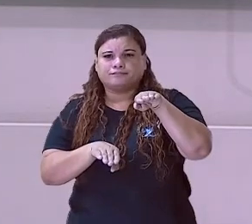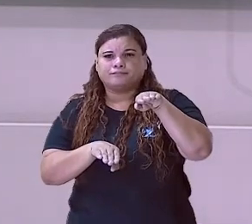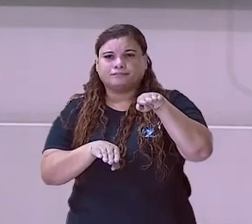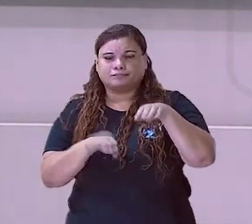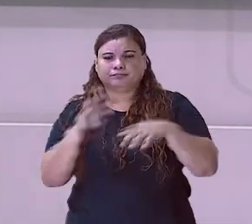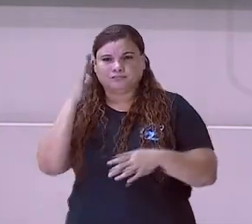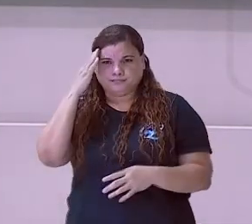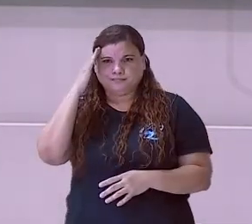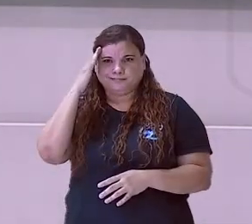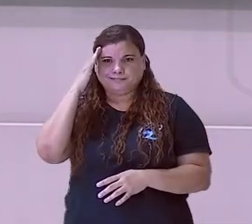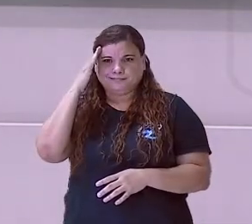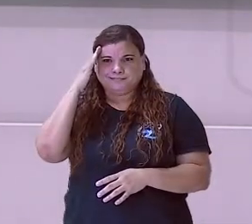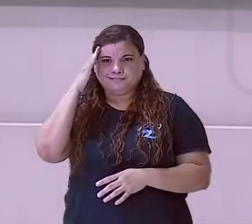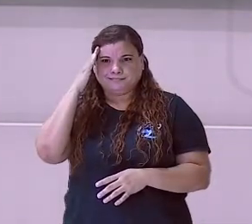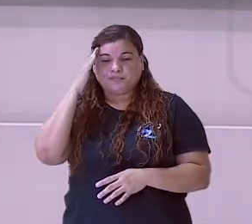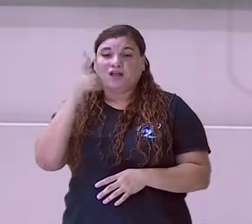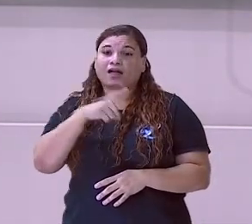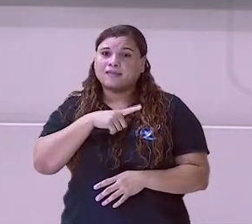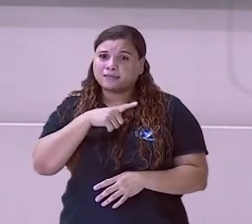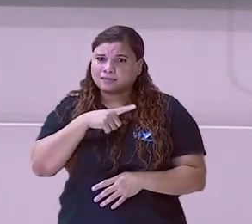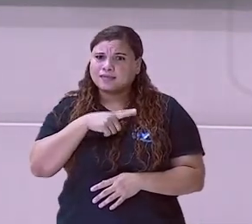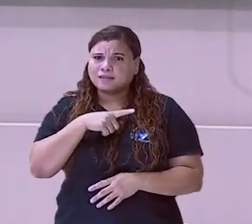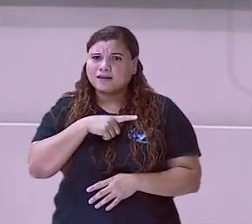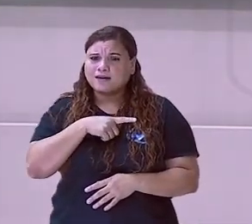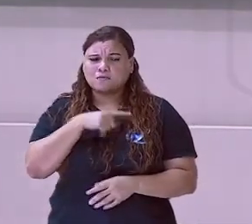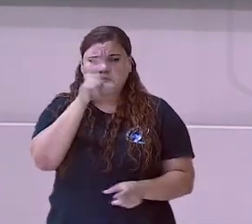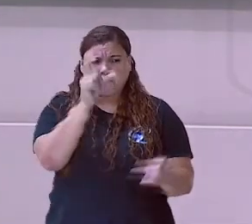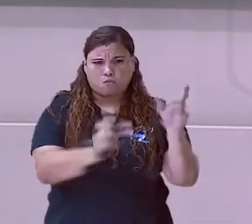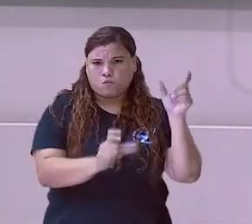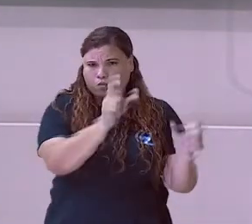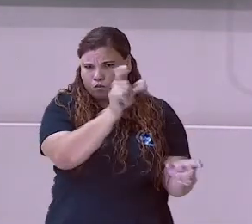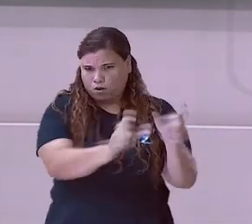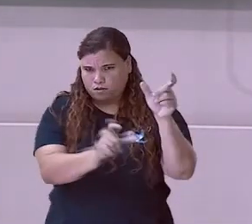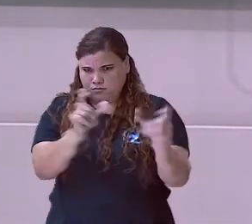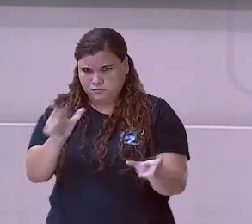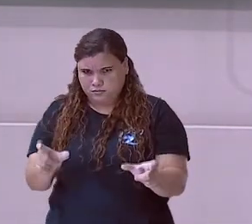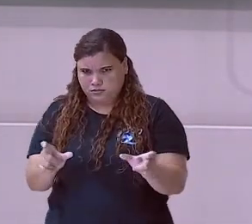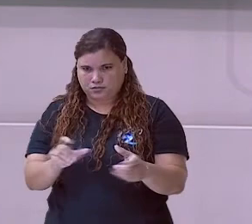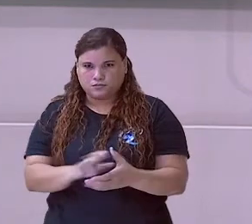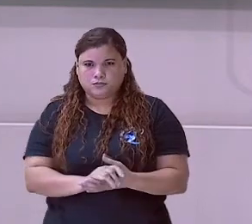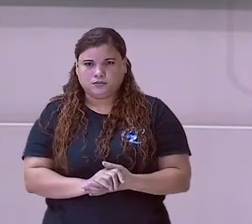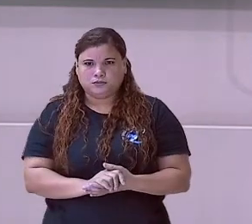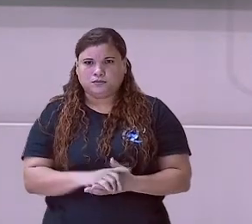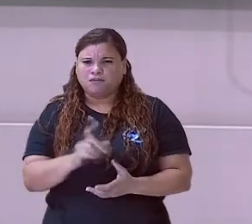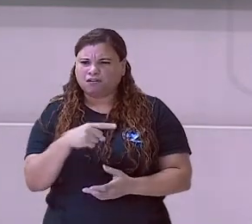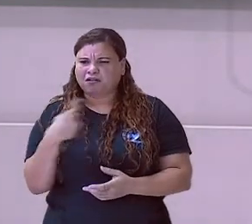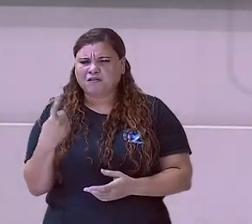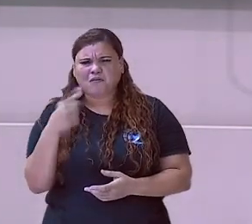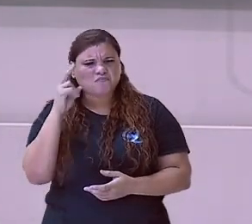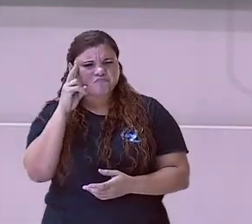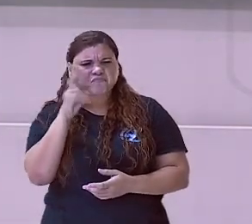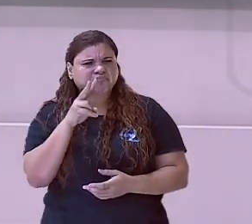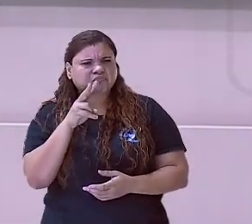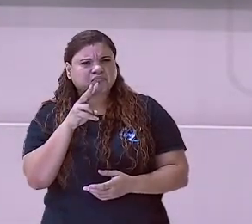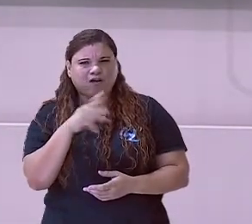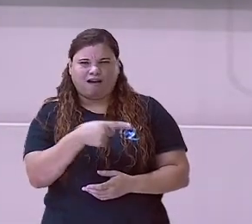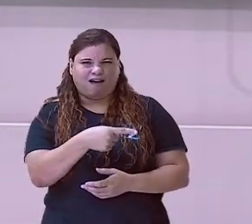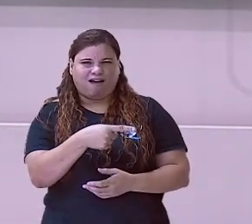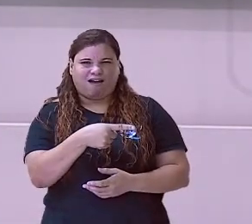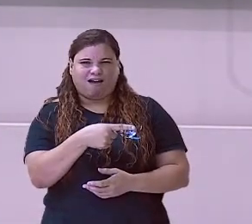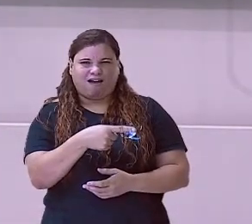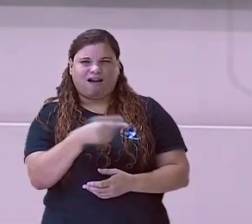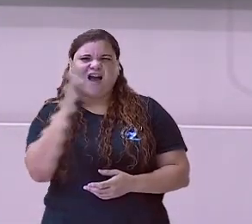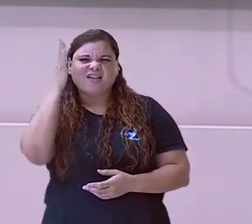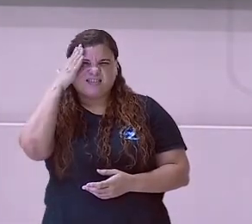muitas pessoas que não são consideradas analfabetas, mas, infelizmente, não